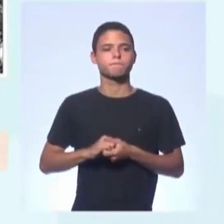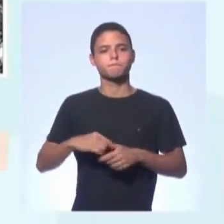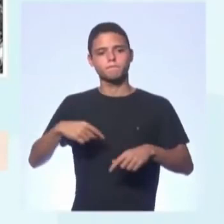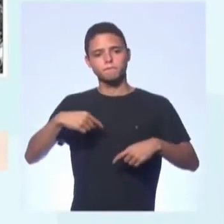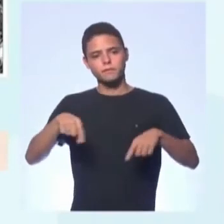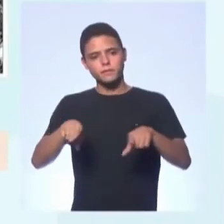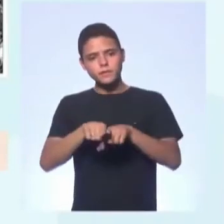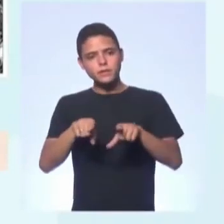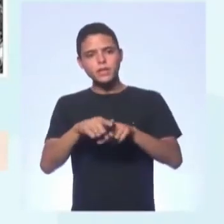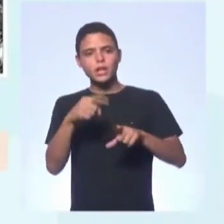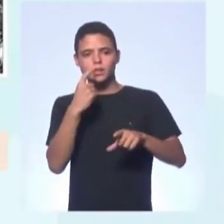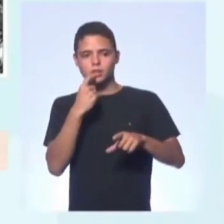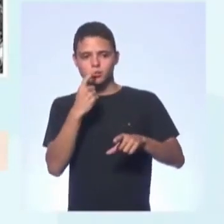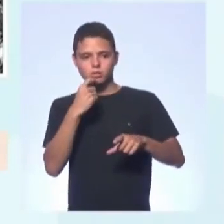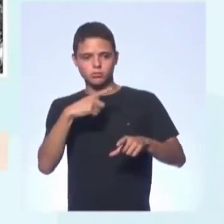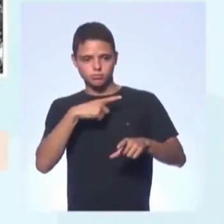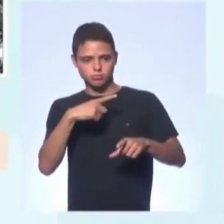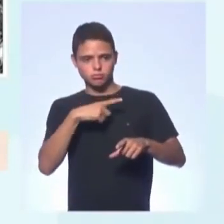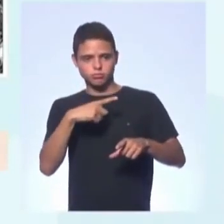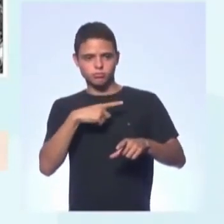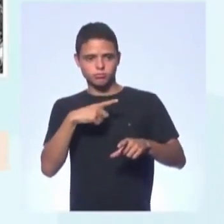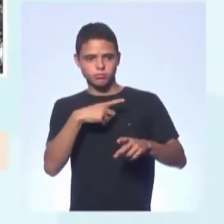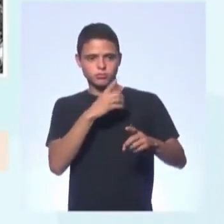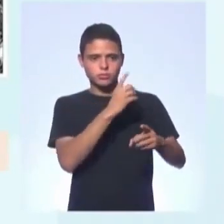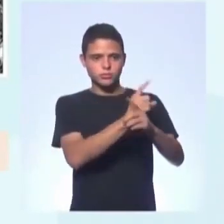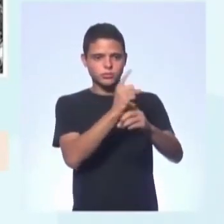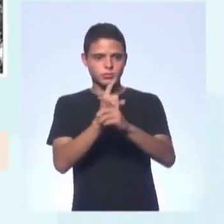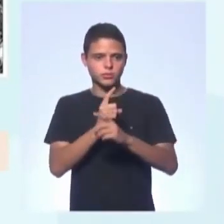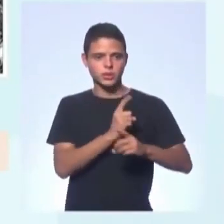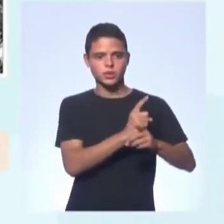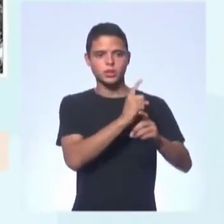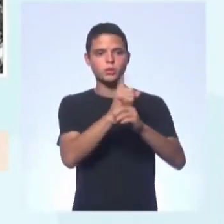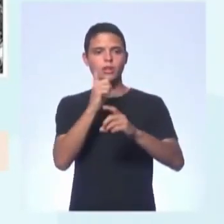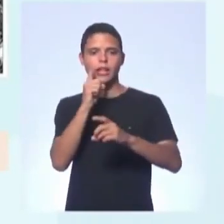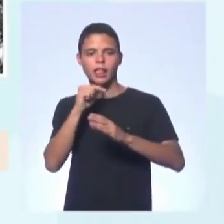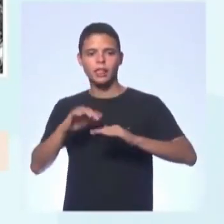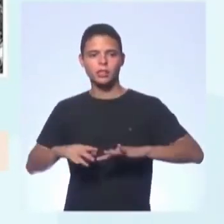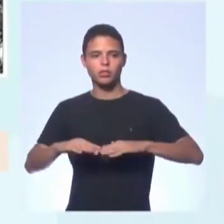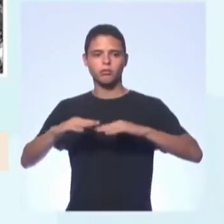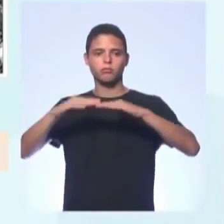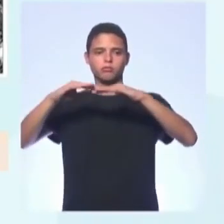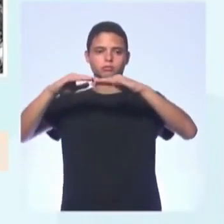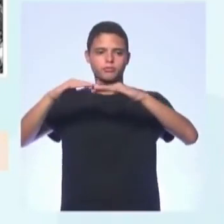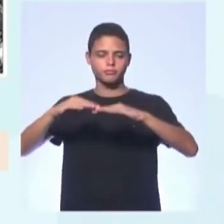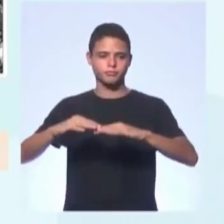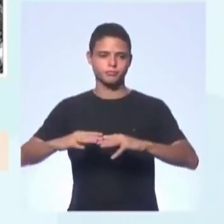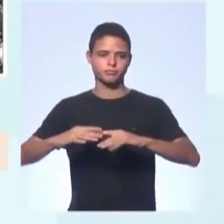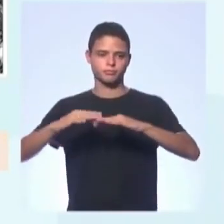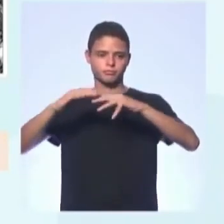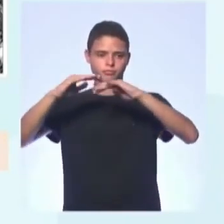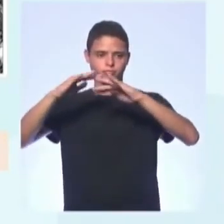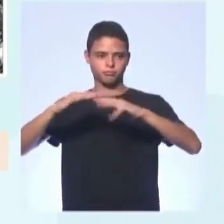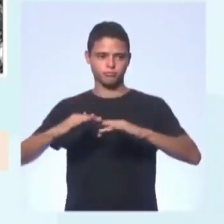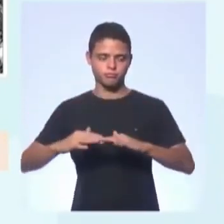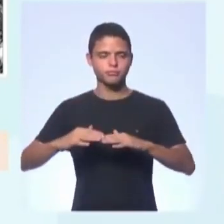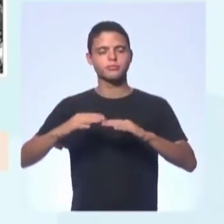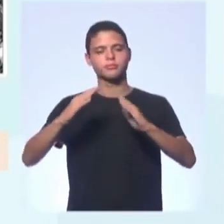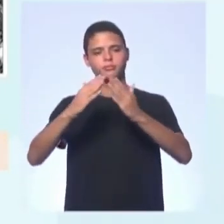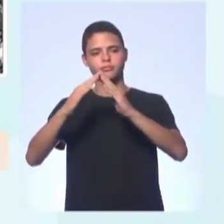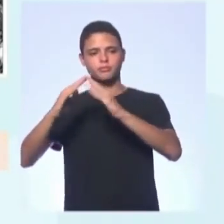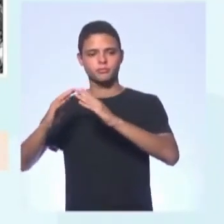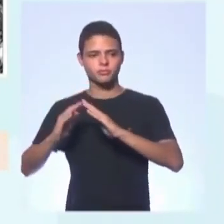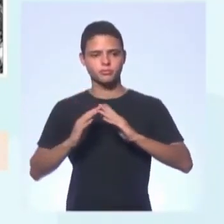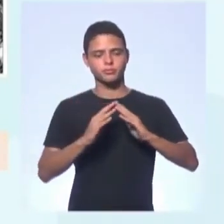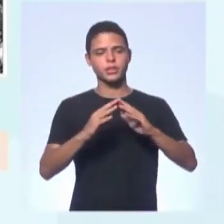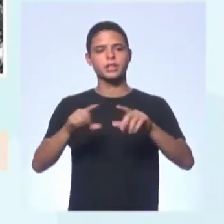em vermelho são os pontos de alagamentos, né? Então está dizendo aí, zonas suscetíveis a enchentes e inundações na